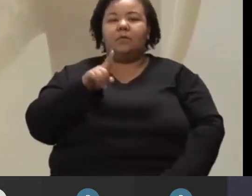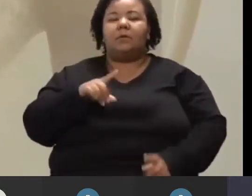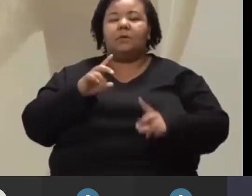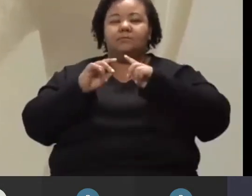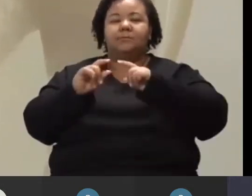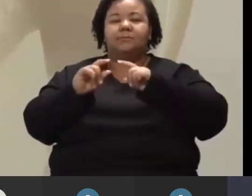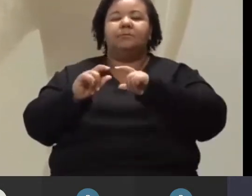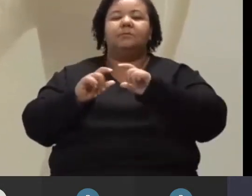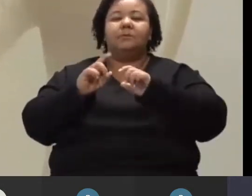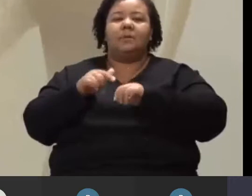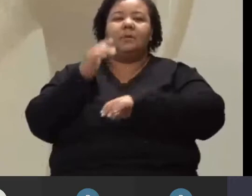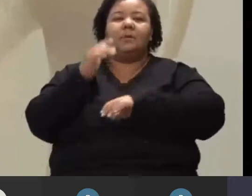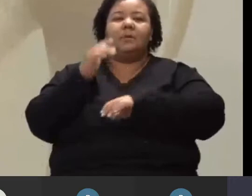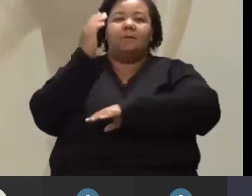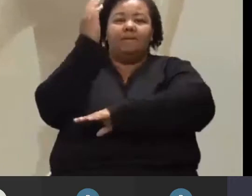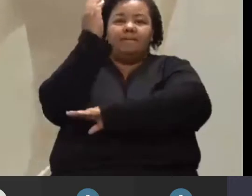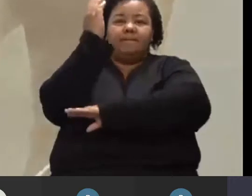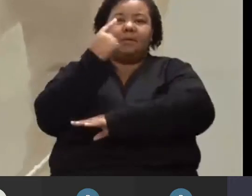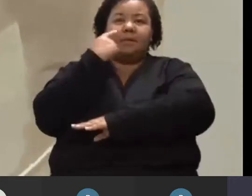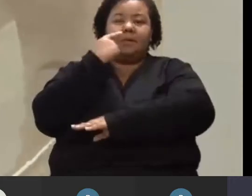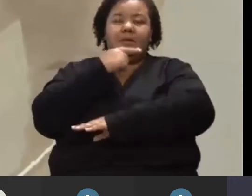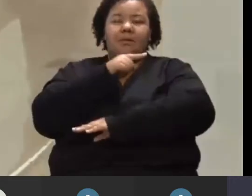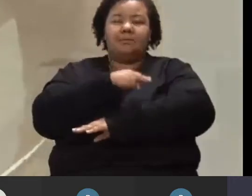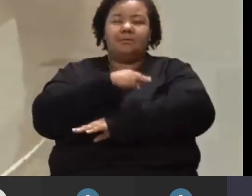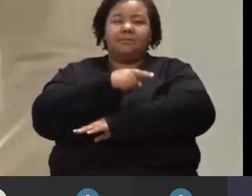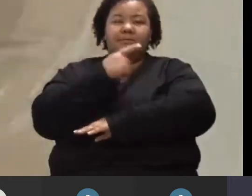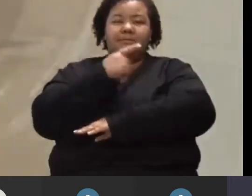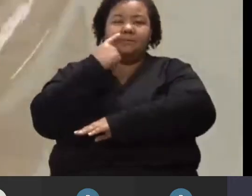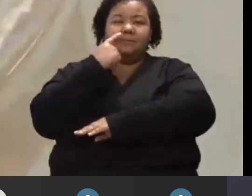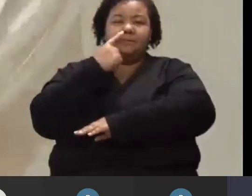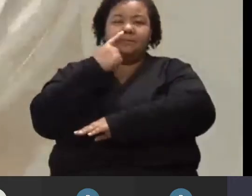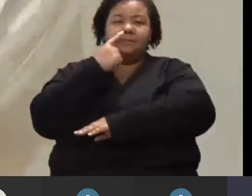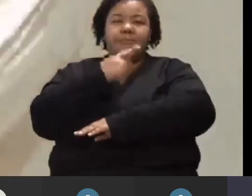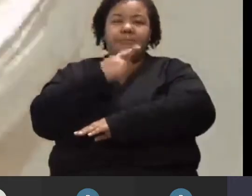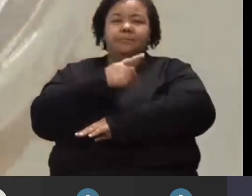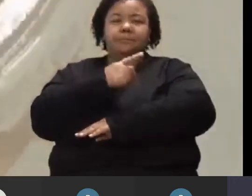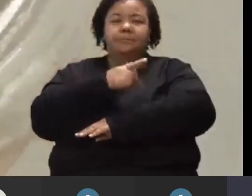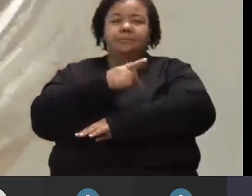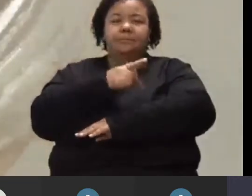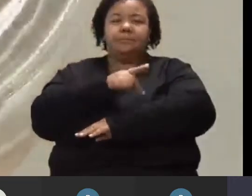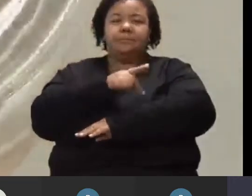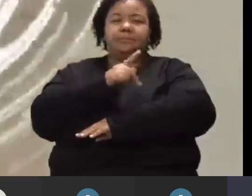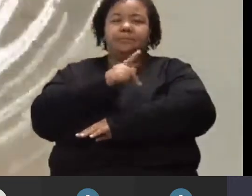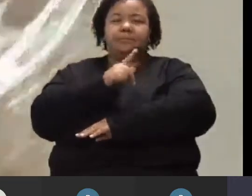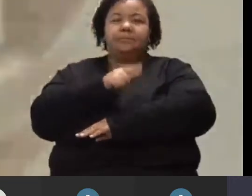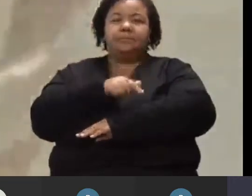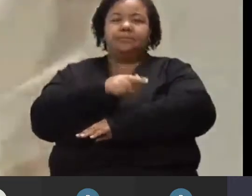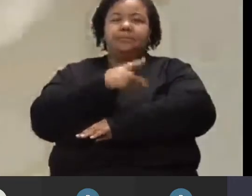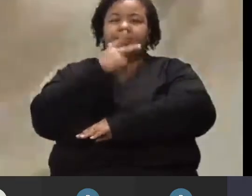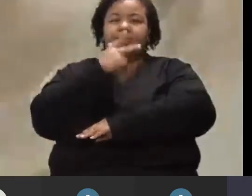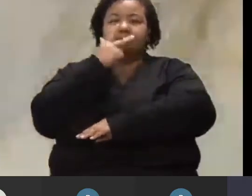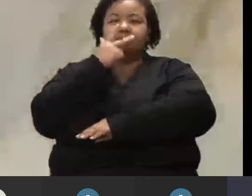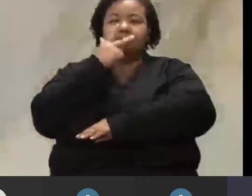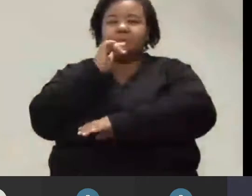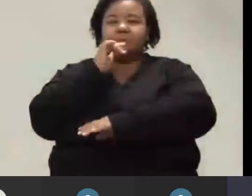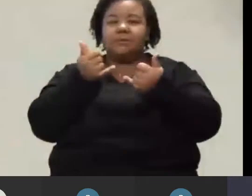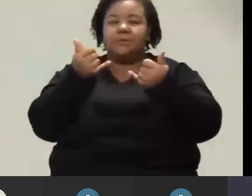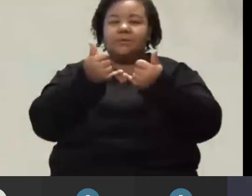madeira. Olha o aspecto pulvurulento da sua colônia, parece uns fiozinhos de cabelo. Esse é um